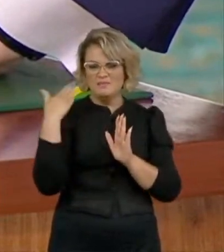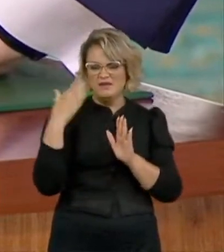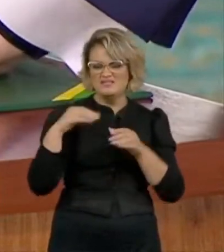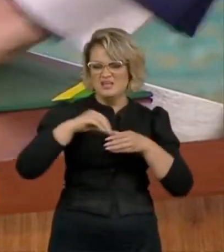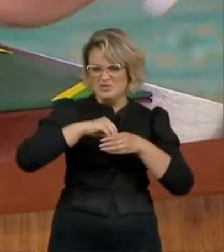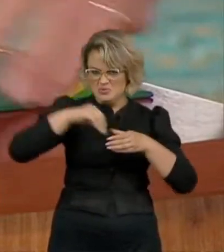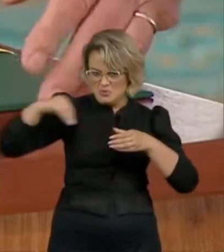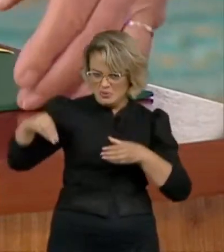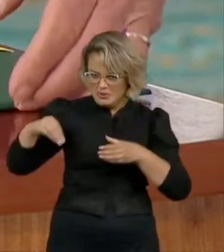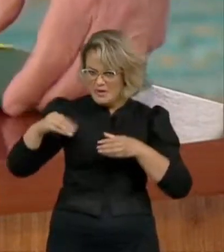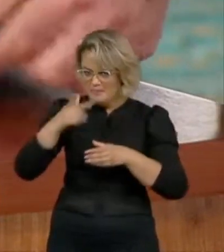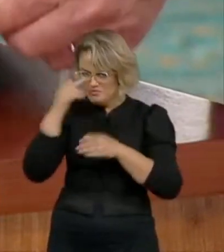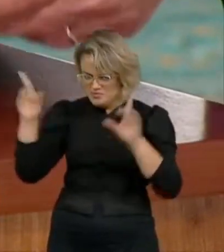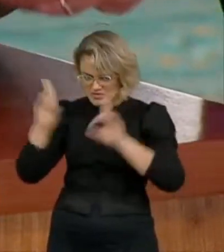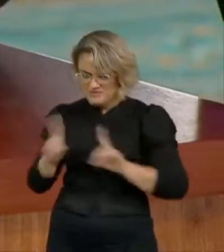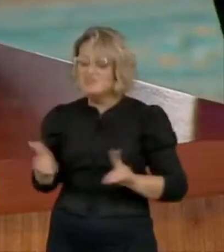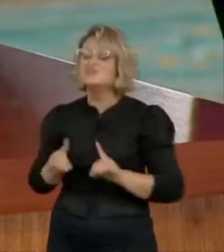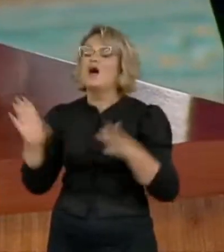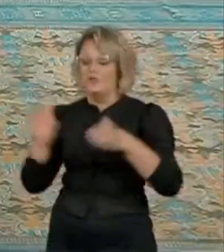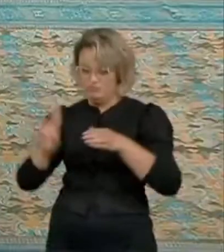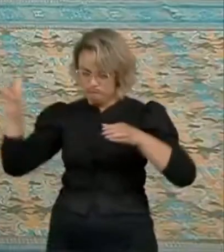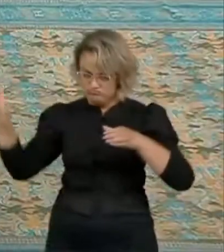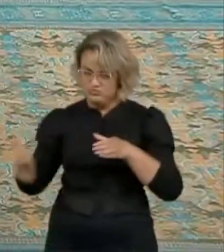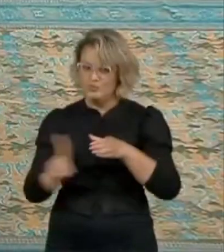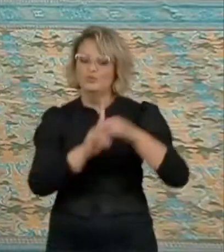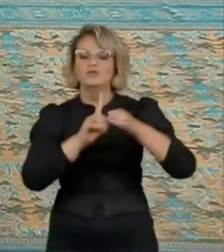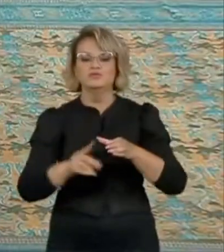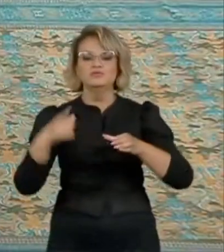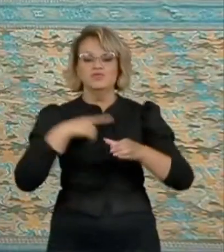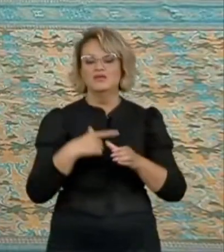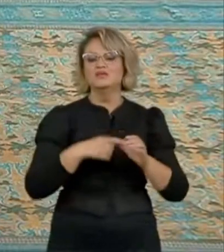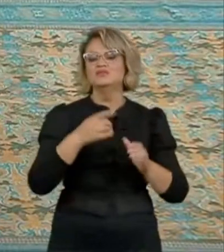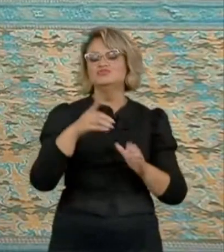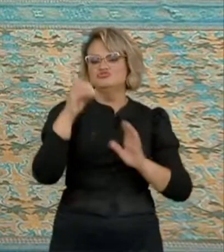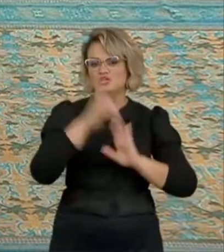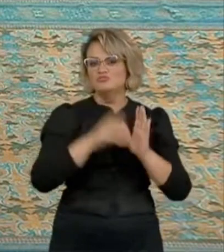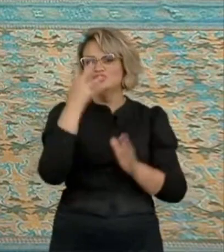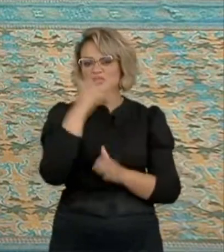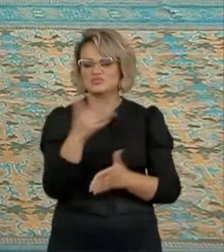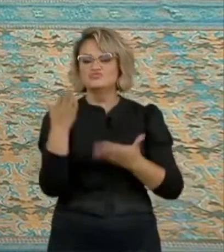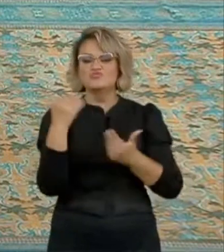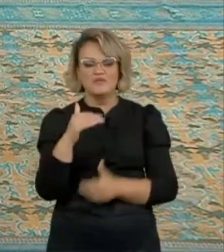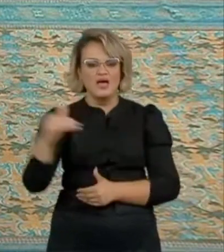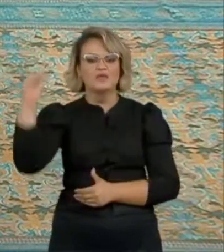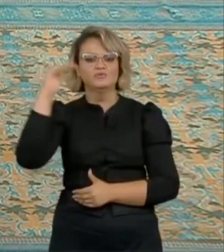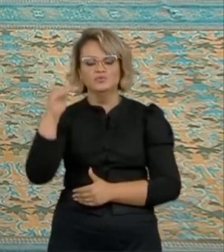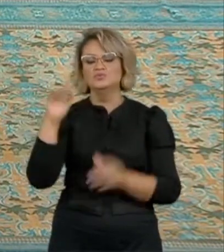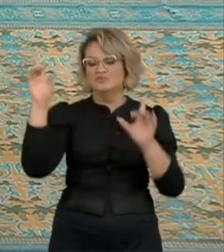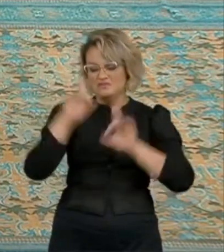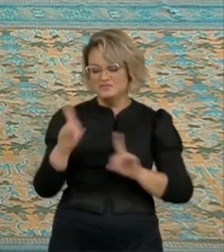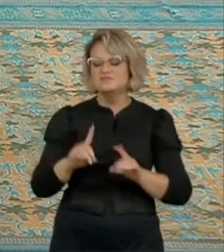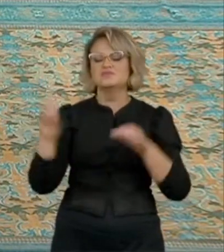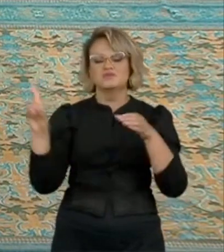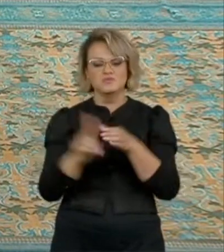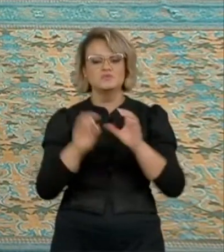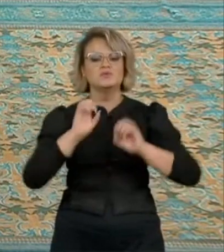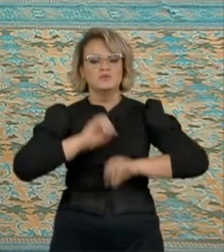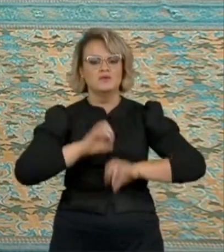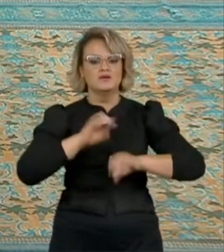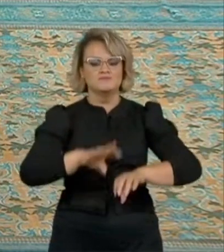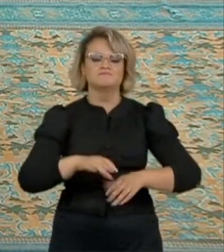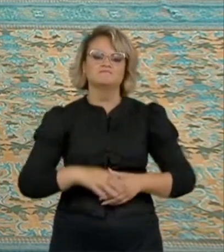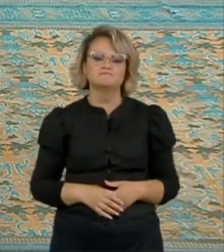segregação e garante a inclusão e o direito fundamental de crianças jovens e adultos com deficiência a